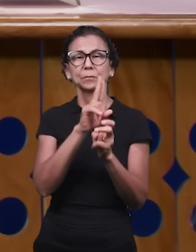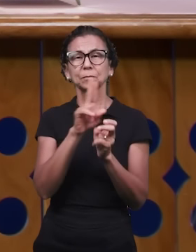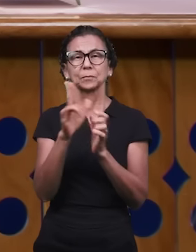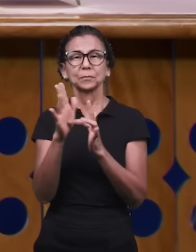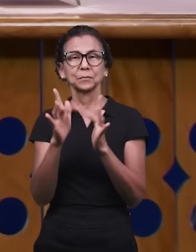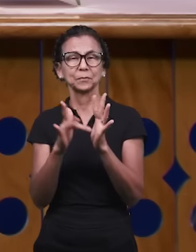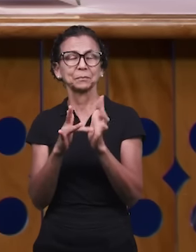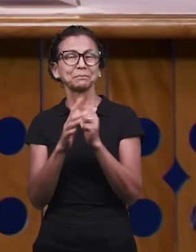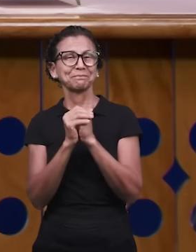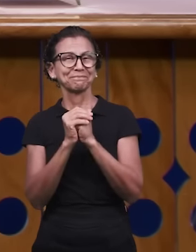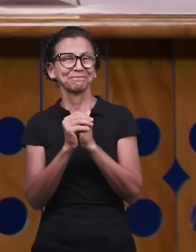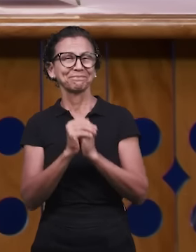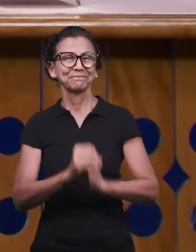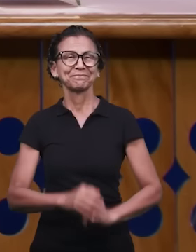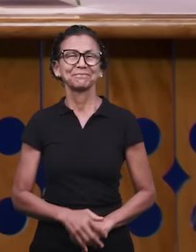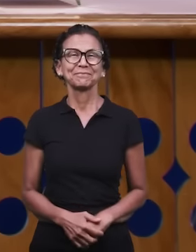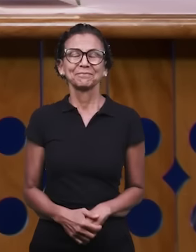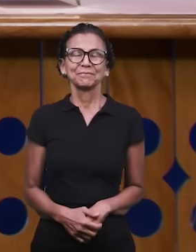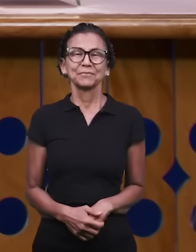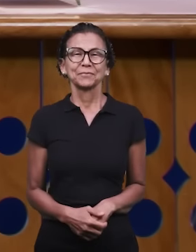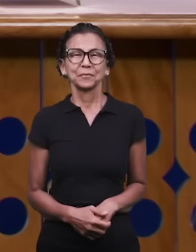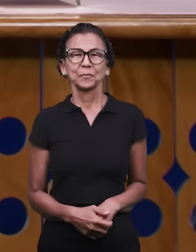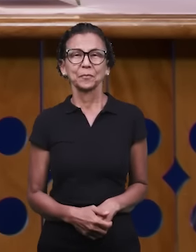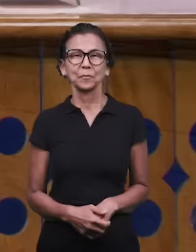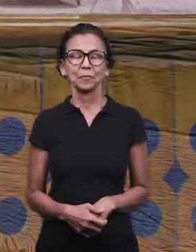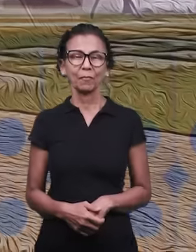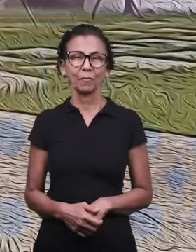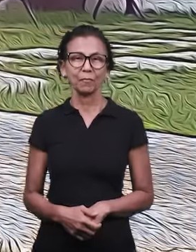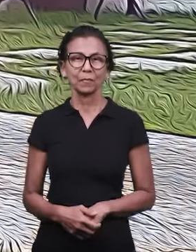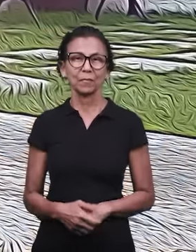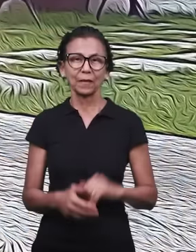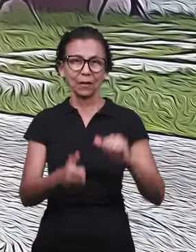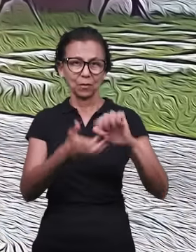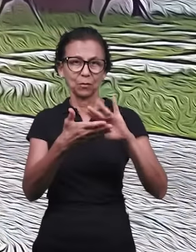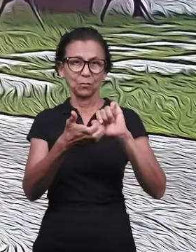Jesus. Amém. Vamos entoar um louvor ao Senhor.